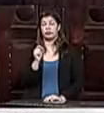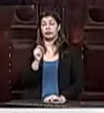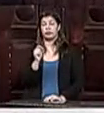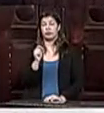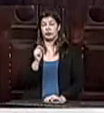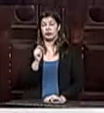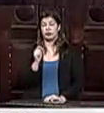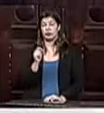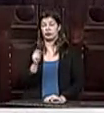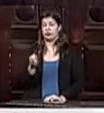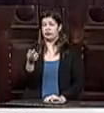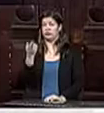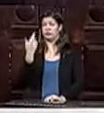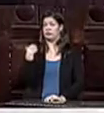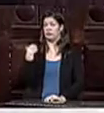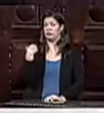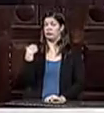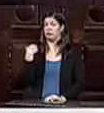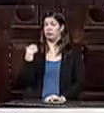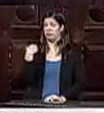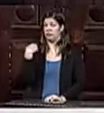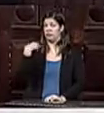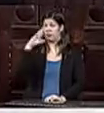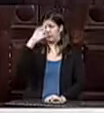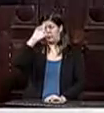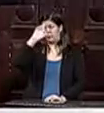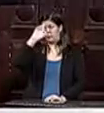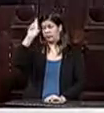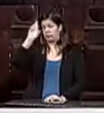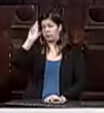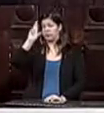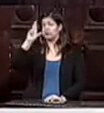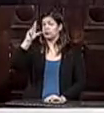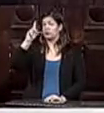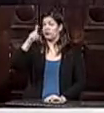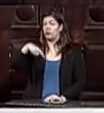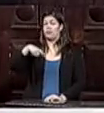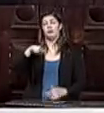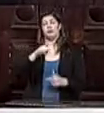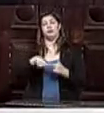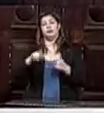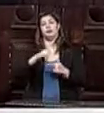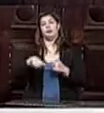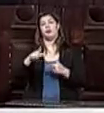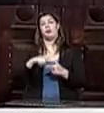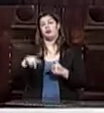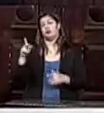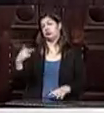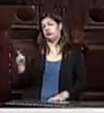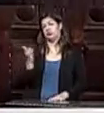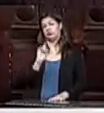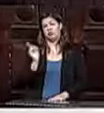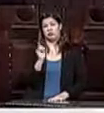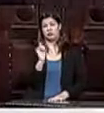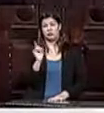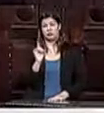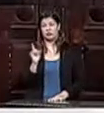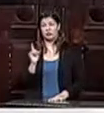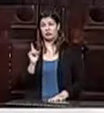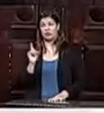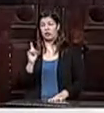a responsabilidade por isso são dos poderes, não é dele.